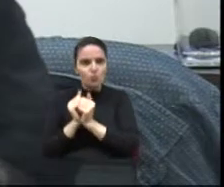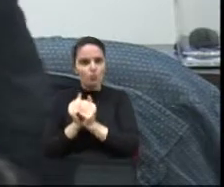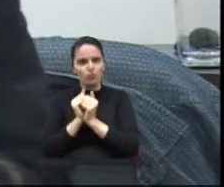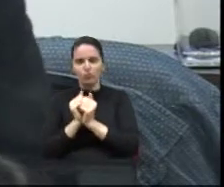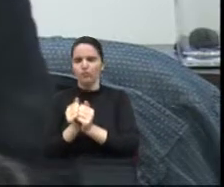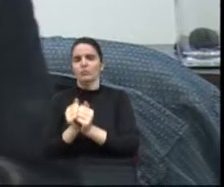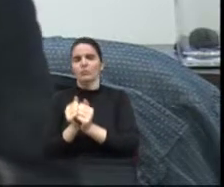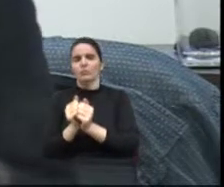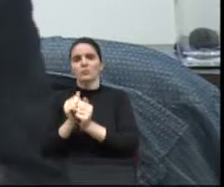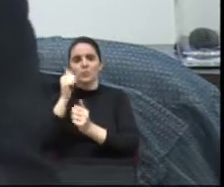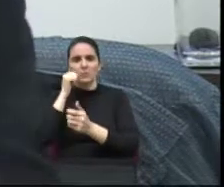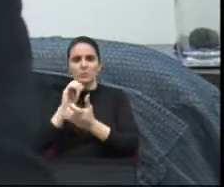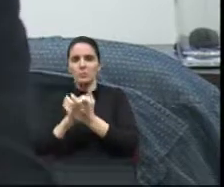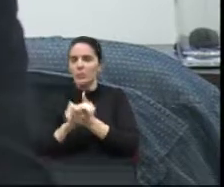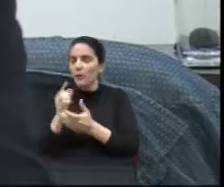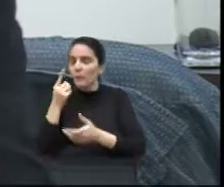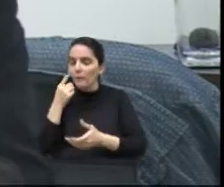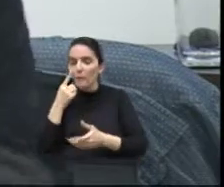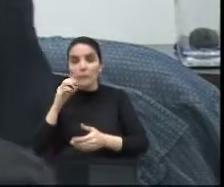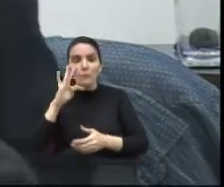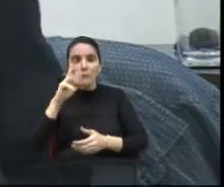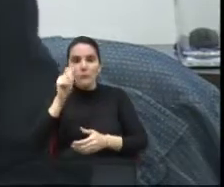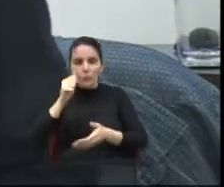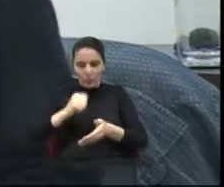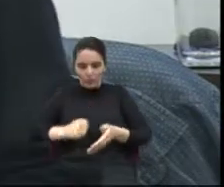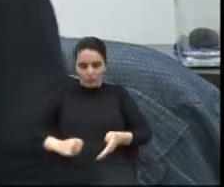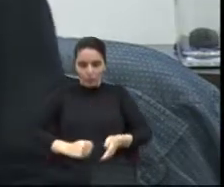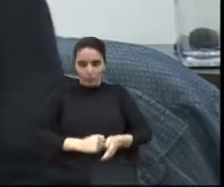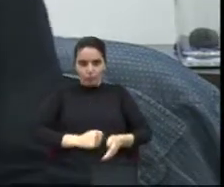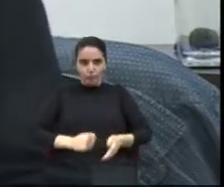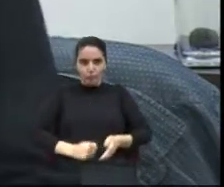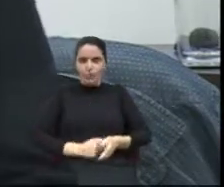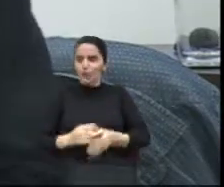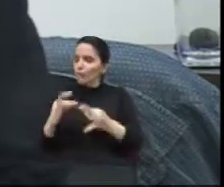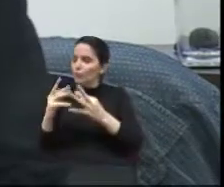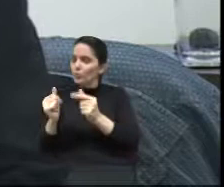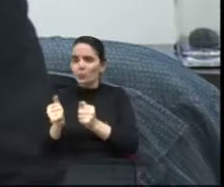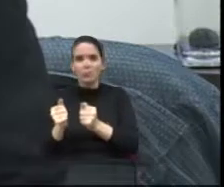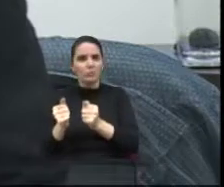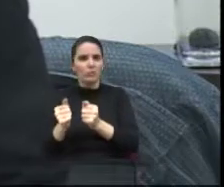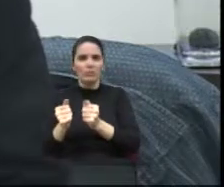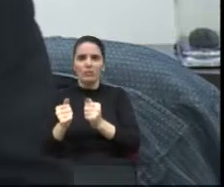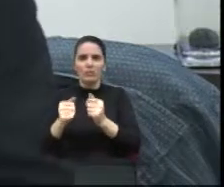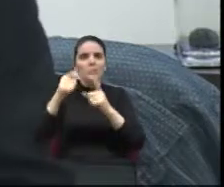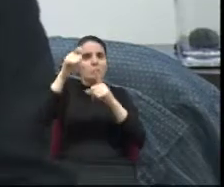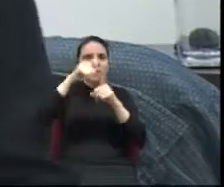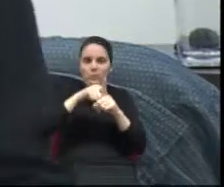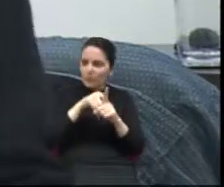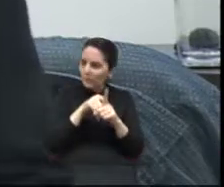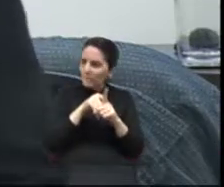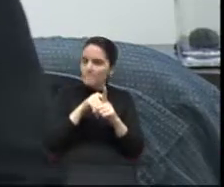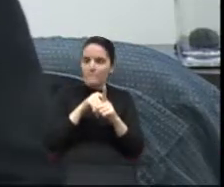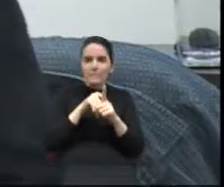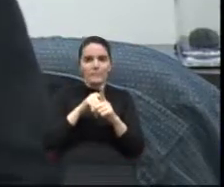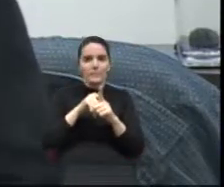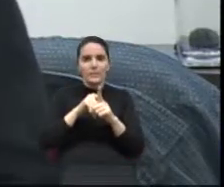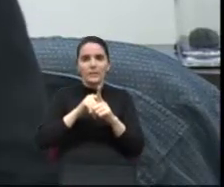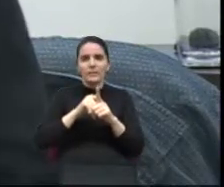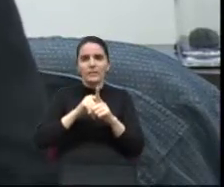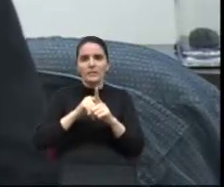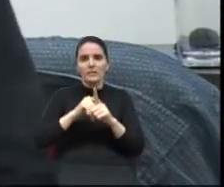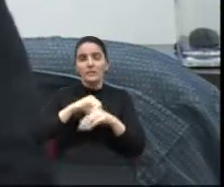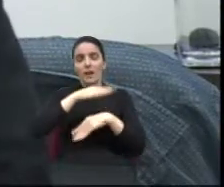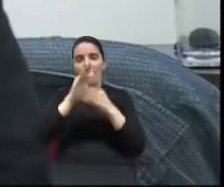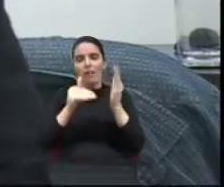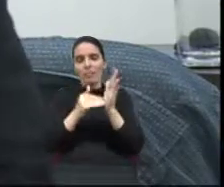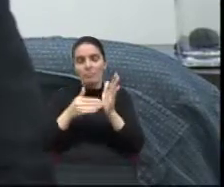todos os ultrassons da minha esposa, desde o primeiro mês até a gestação.